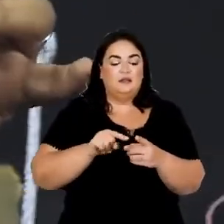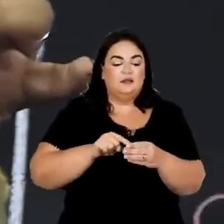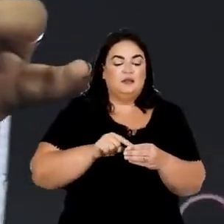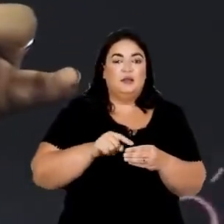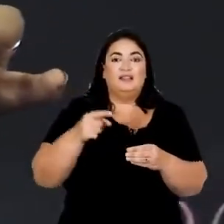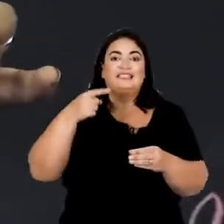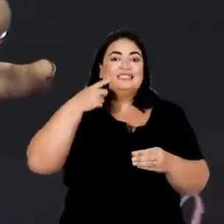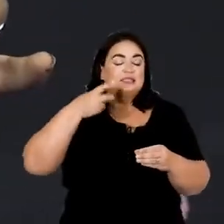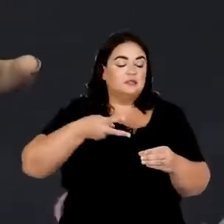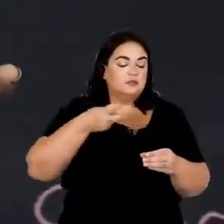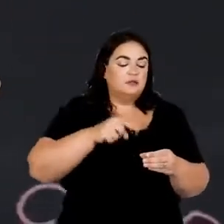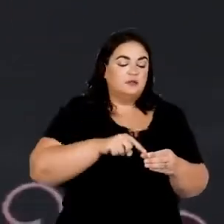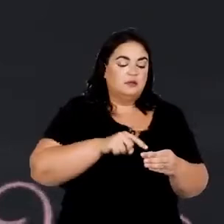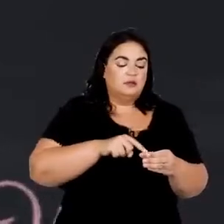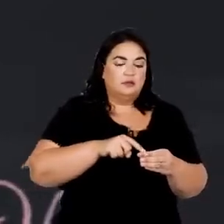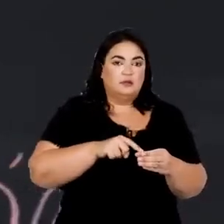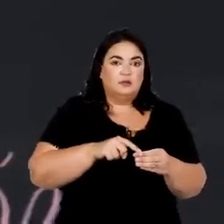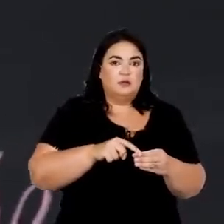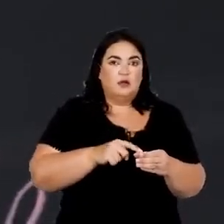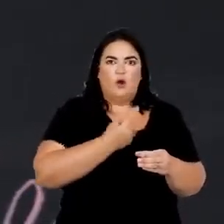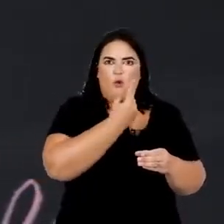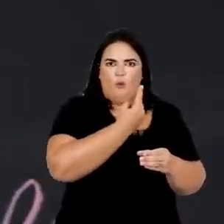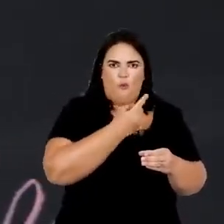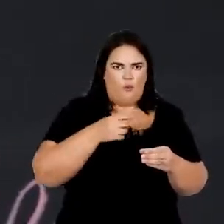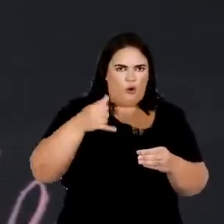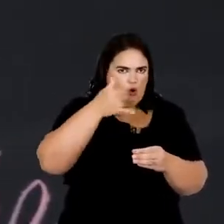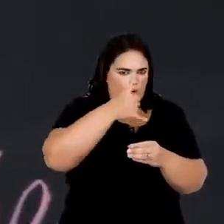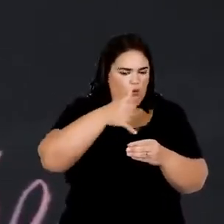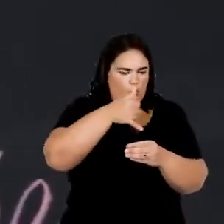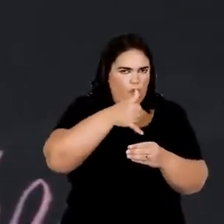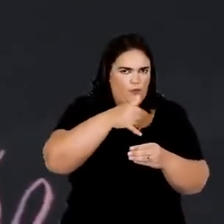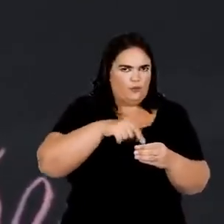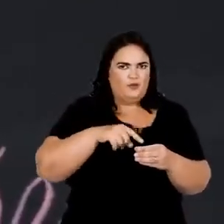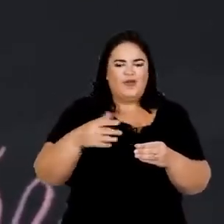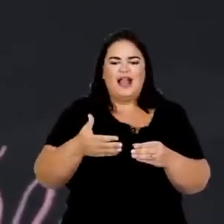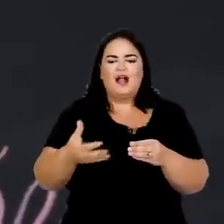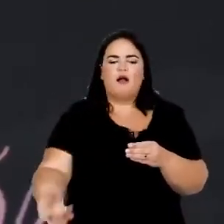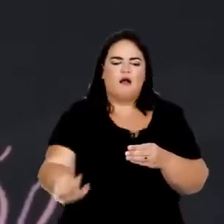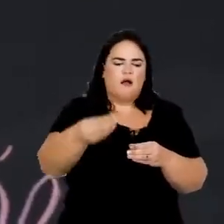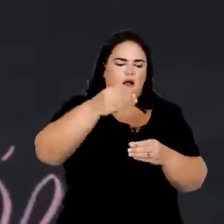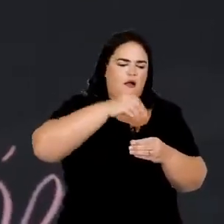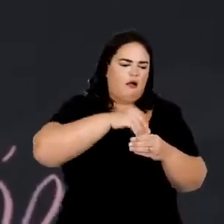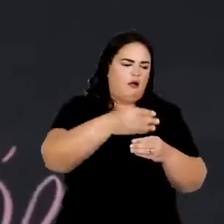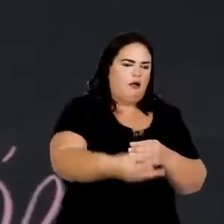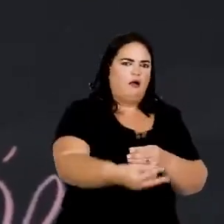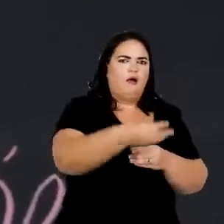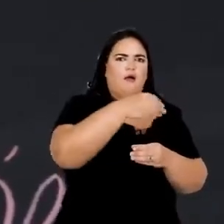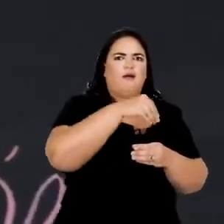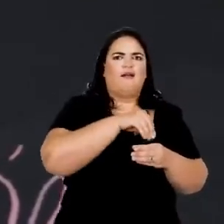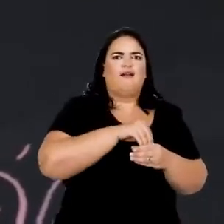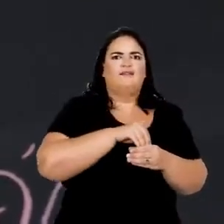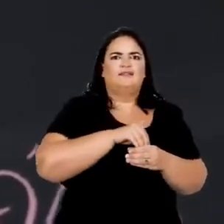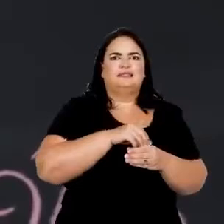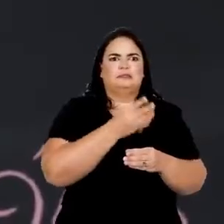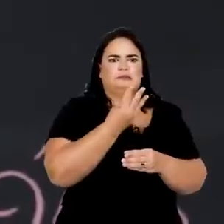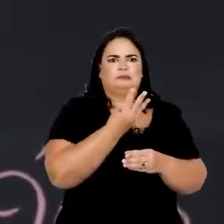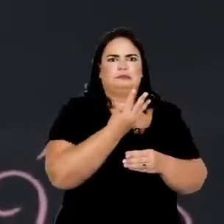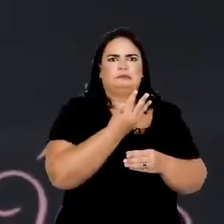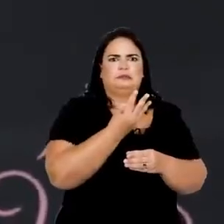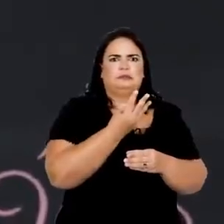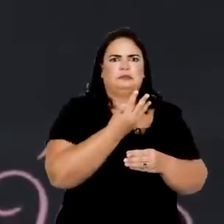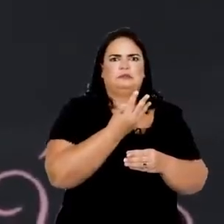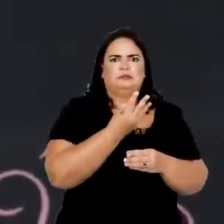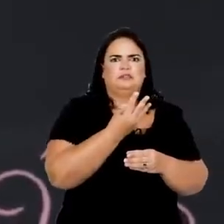Repare, eu já tenho aqui, eu tinha uma fase. Uma segunda fase, eu já tenho uma terceira fase. Está polifásico?